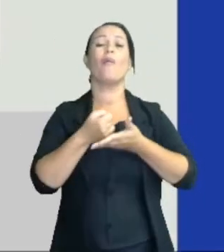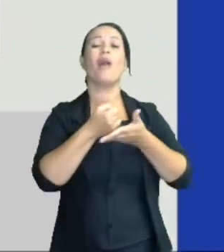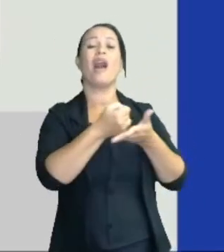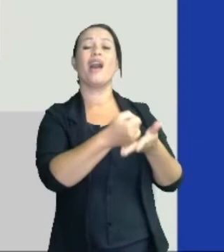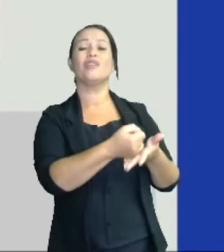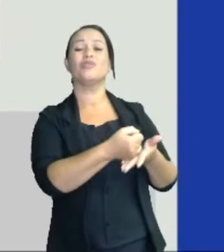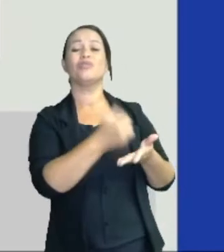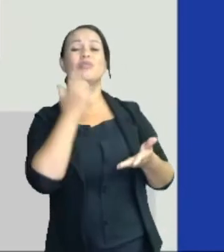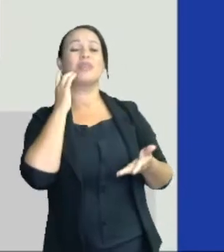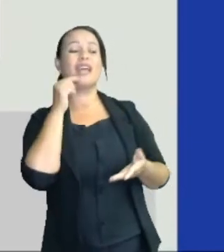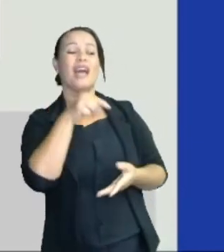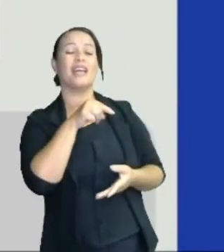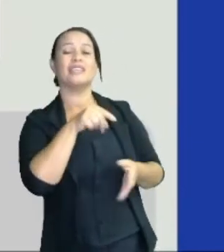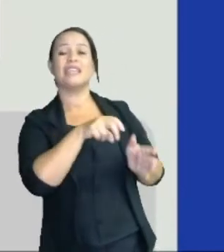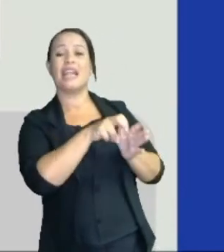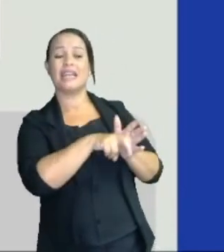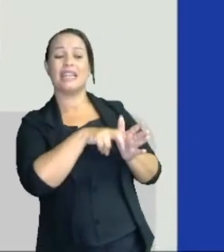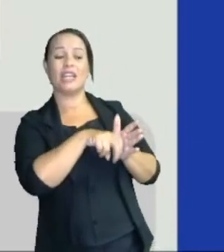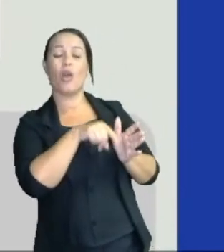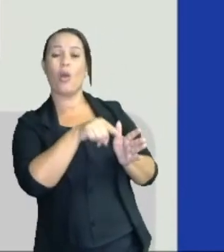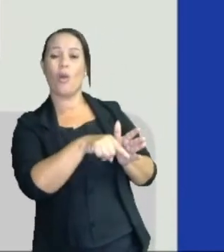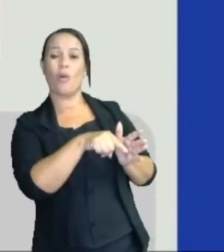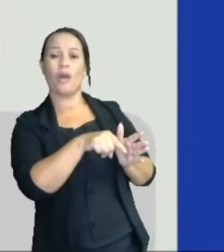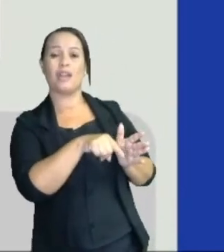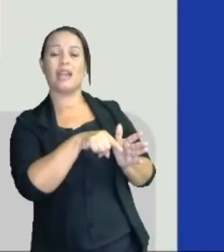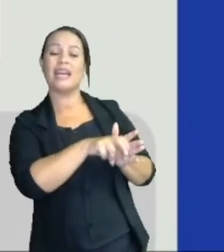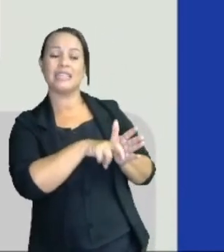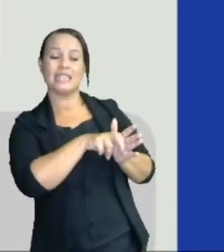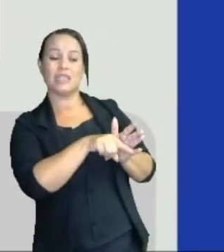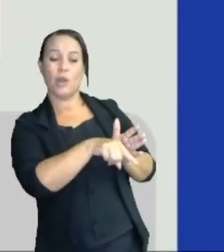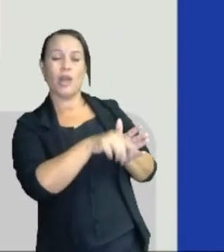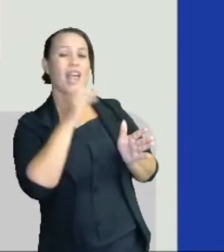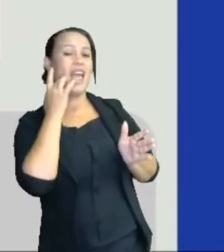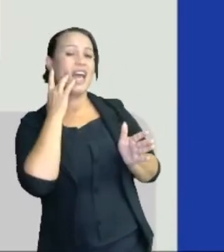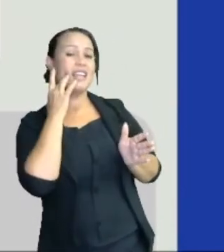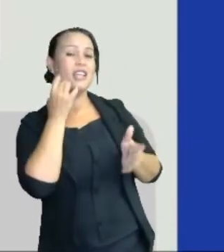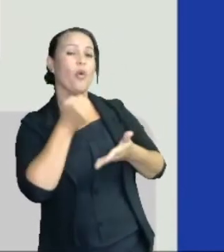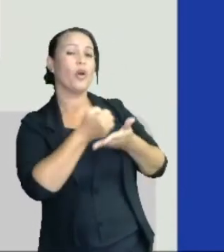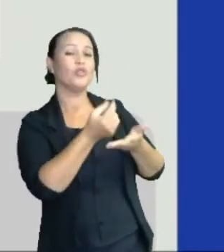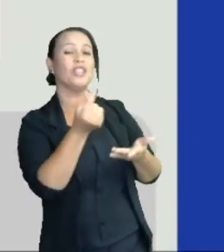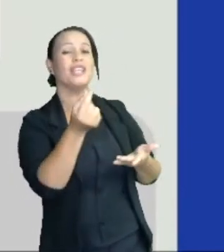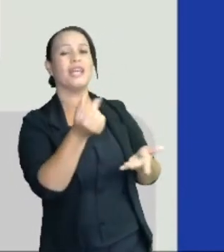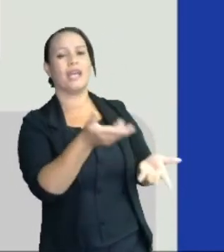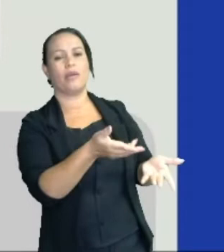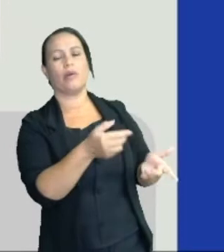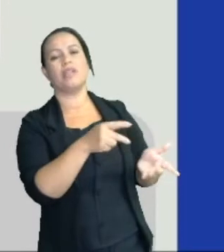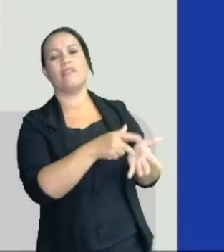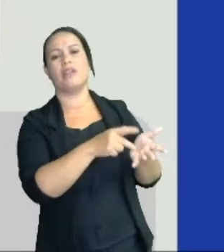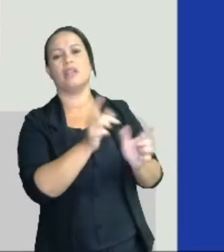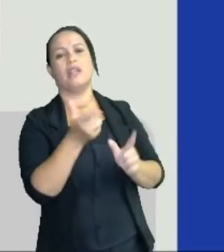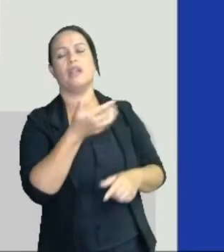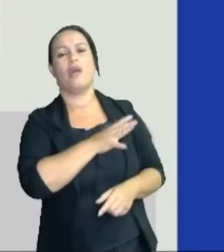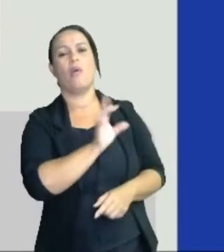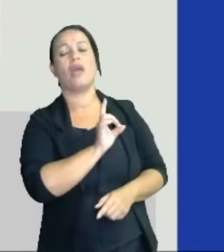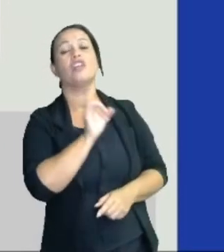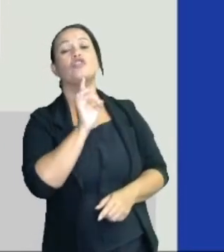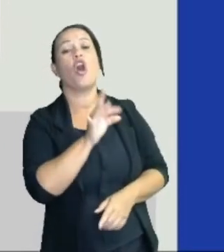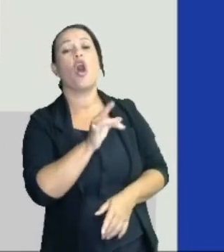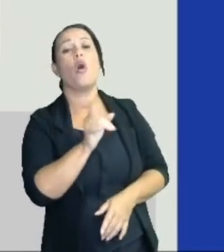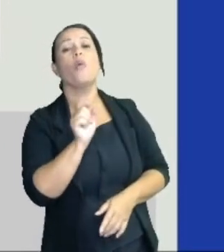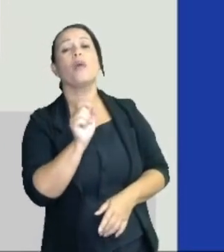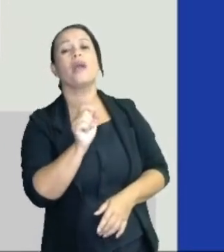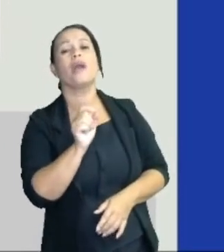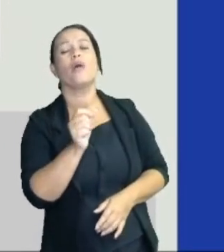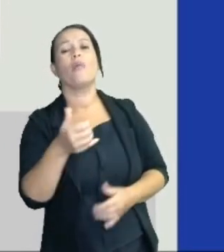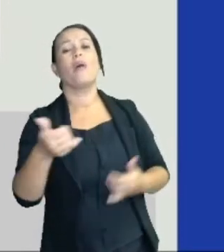acredita que esse senhor que está na cadeira, que é cadeirante, está pedindo uma ajuda, quando na verdade ele está pedindo uma